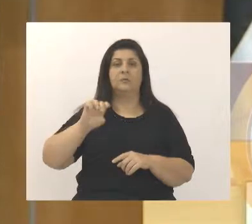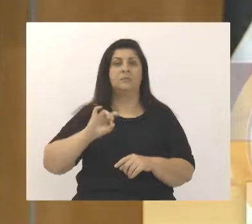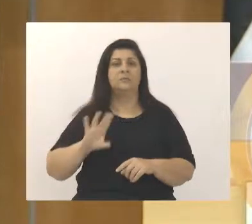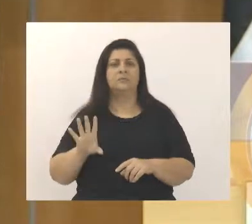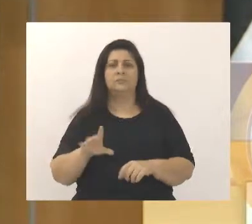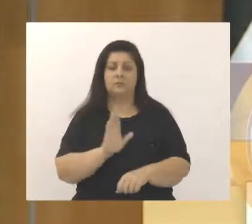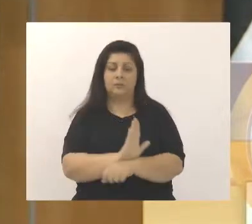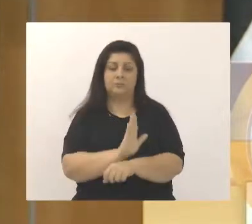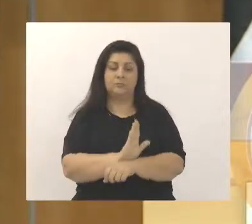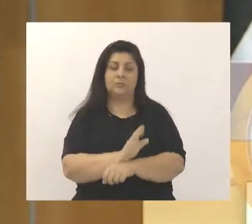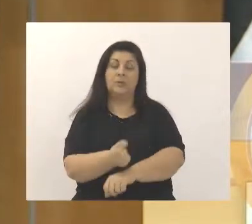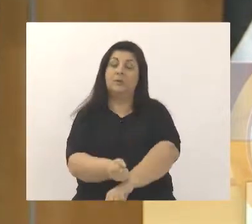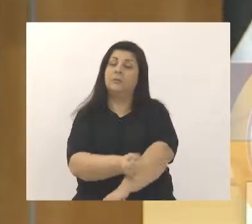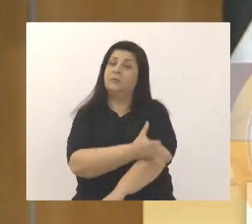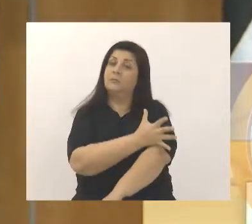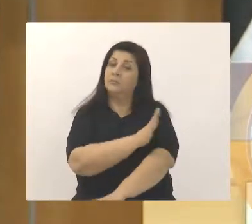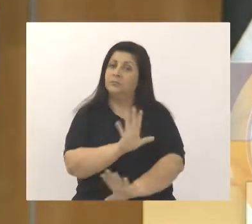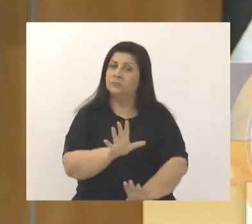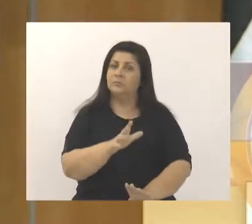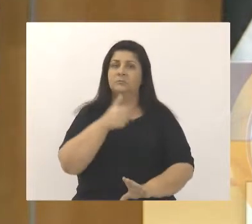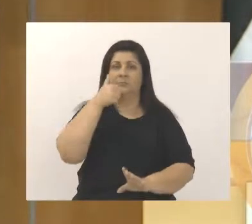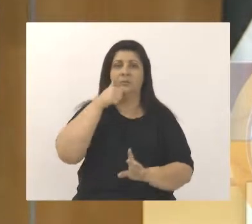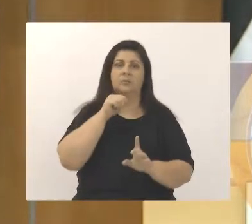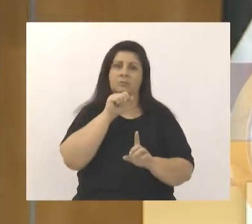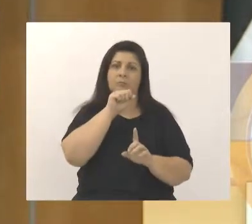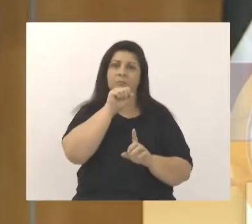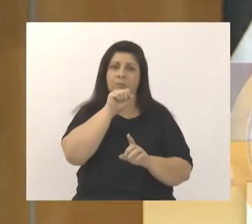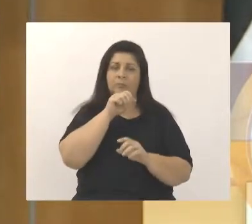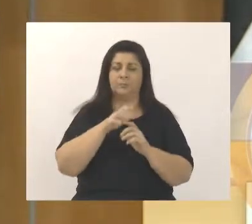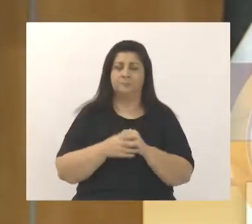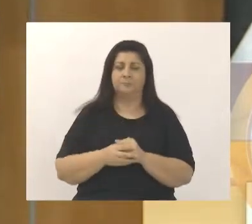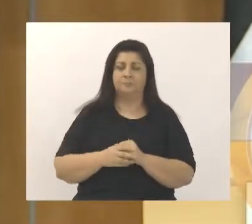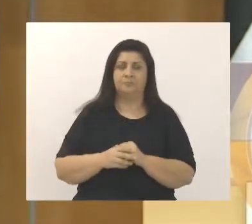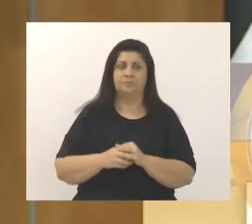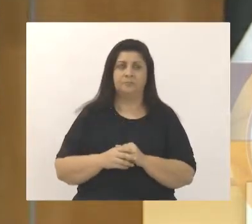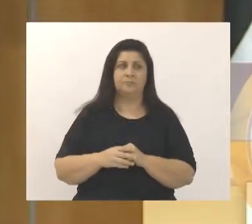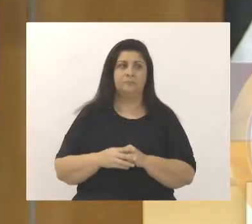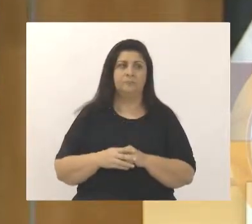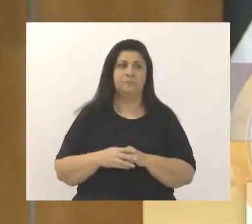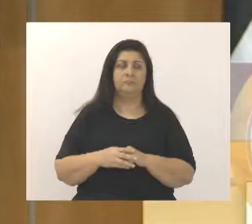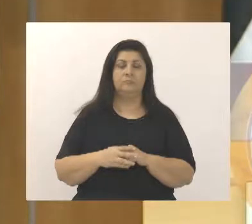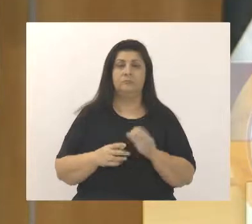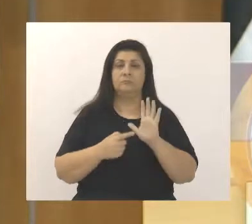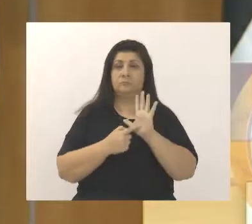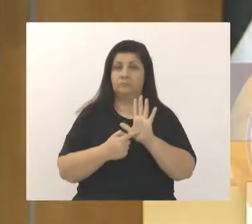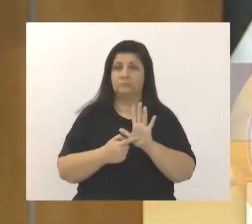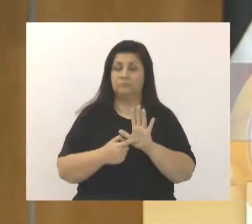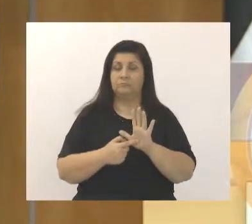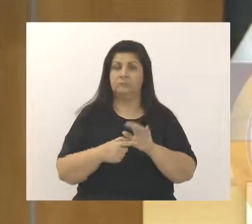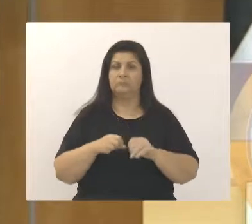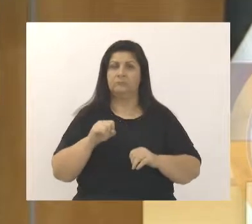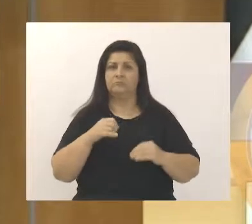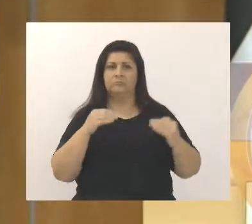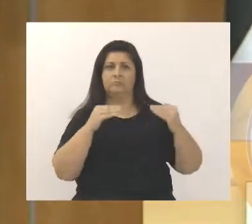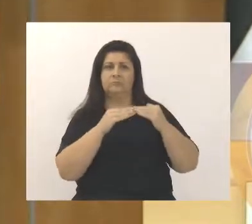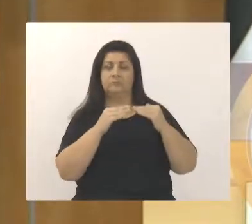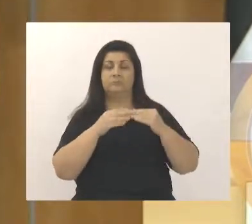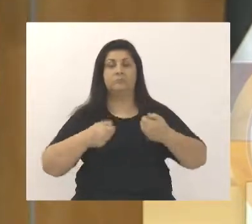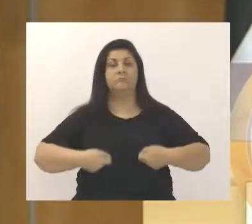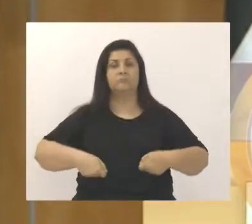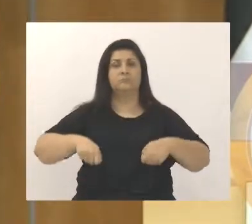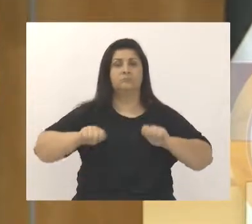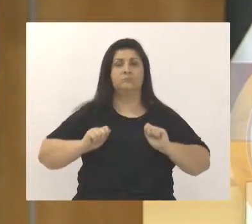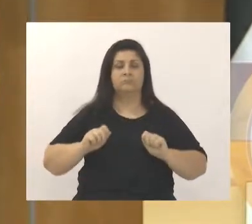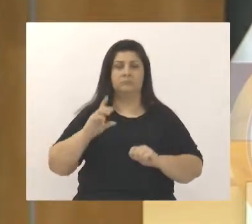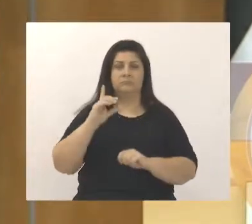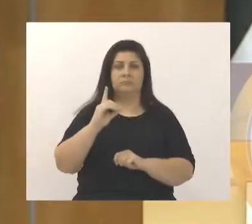emocional presencial. O CREMESP, ao ser questionado em 2014, está aqui, se favorável à atuação e capacitação das